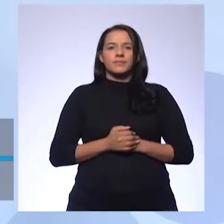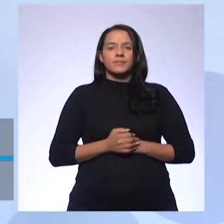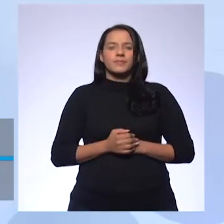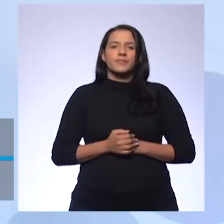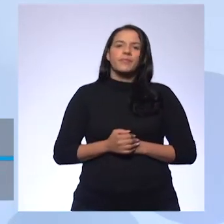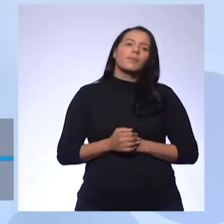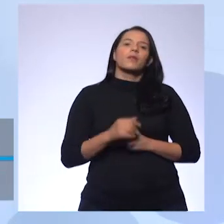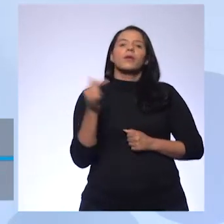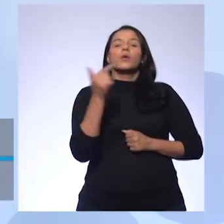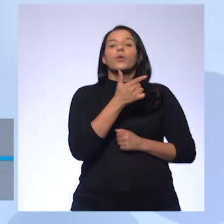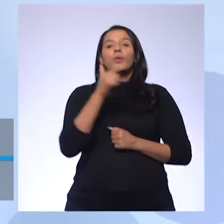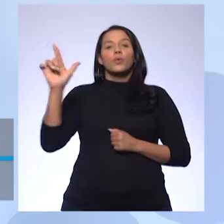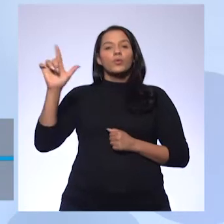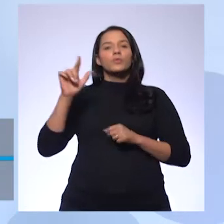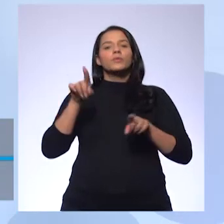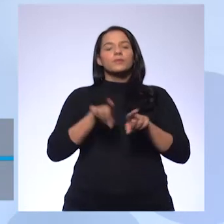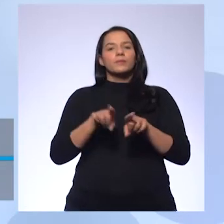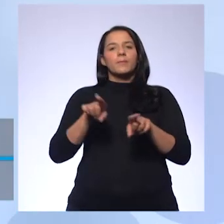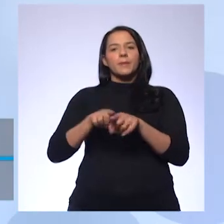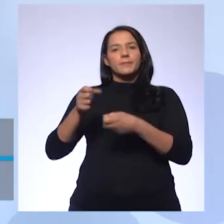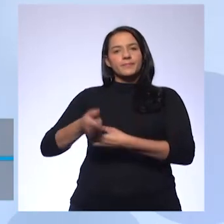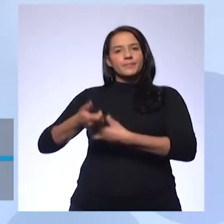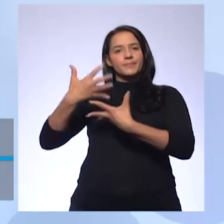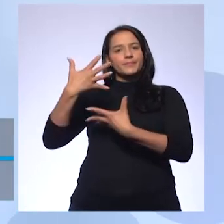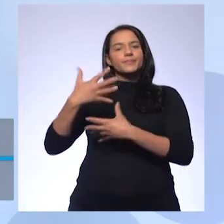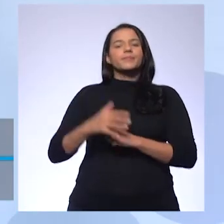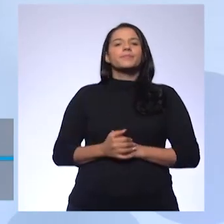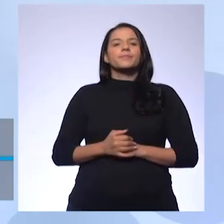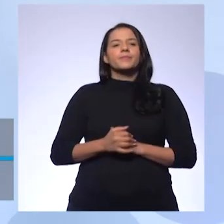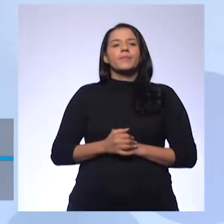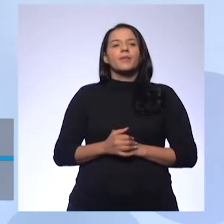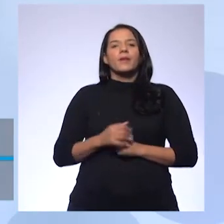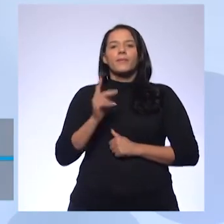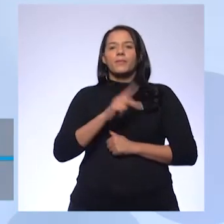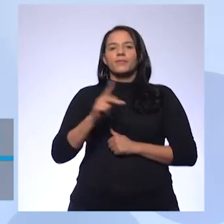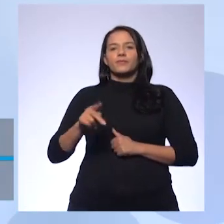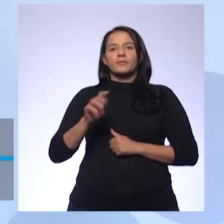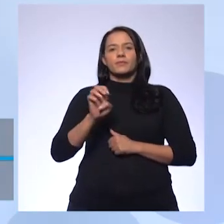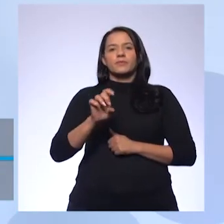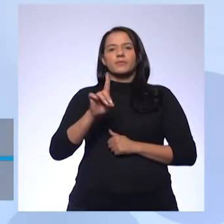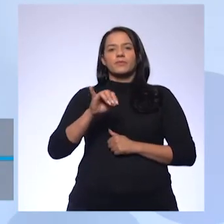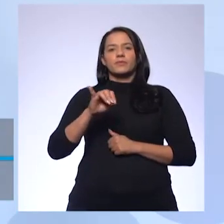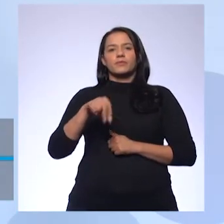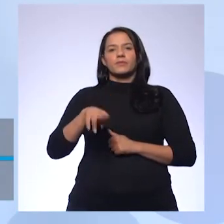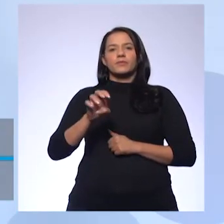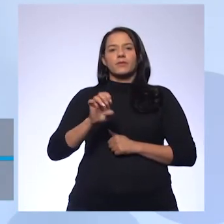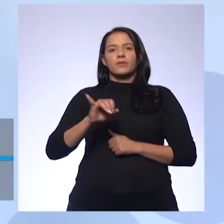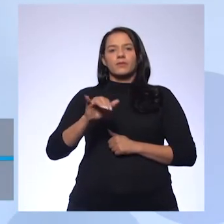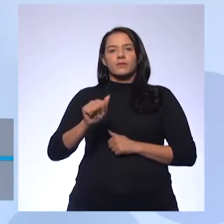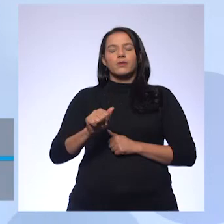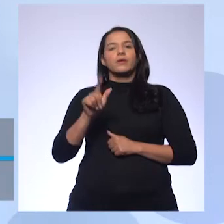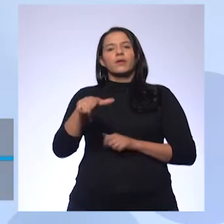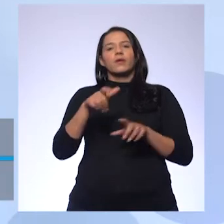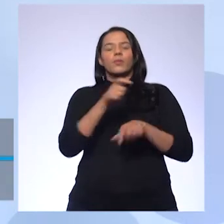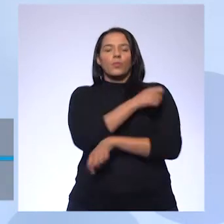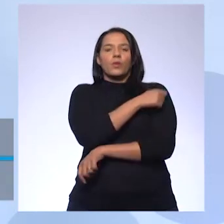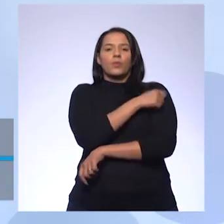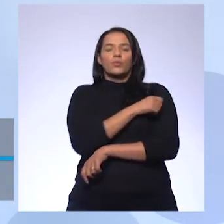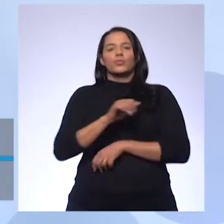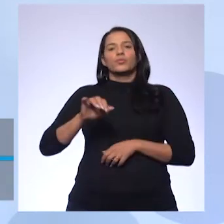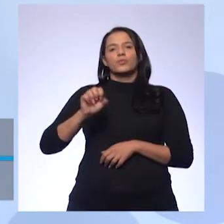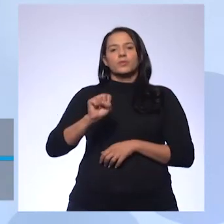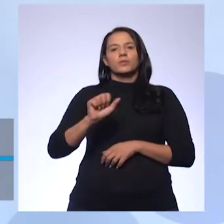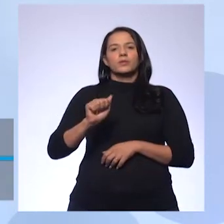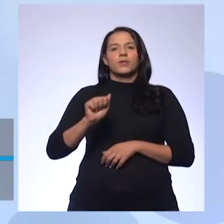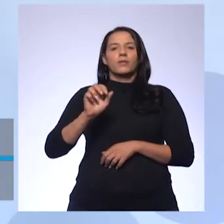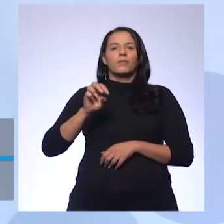Teve outros comentários aqui, inclusive a professora Edneia fala que é o aluno Samuel, né? Que,